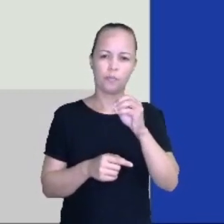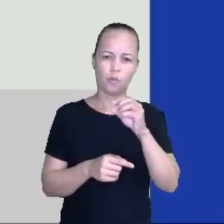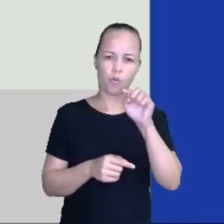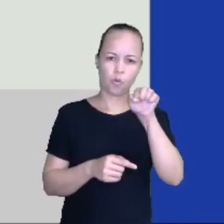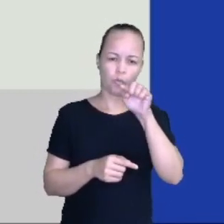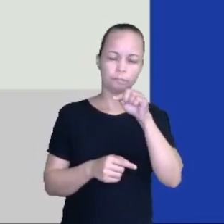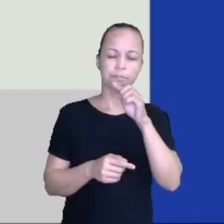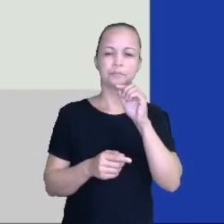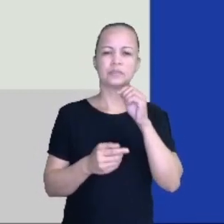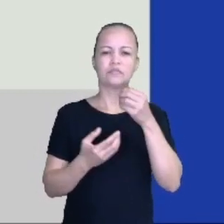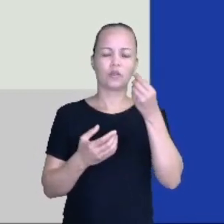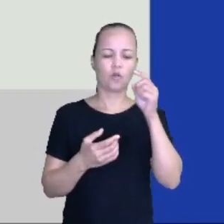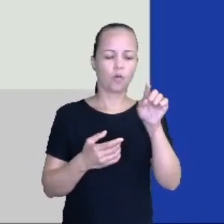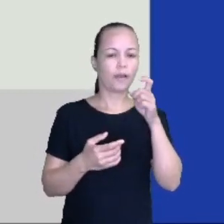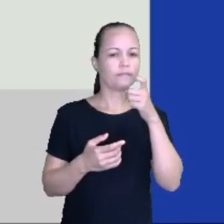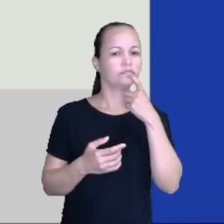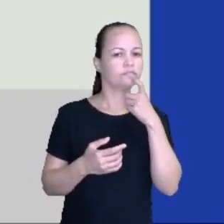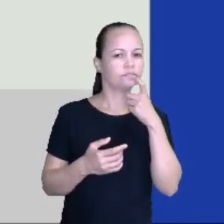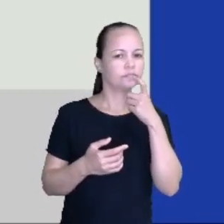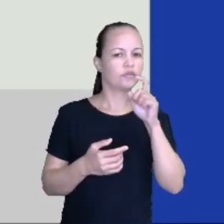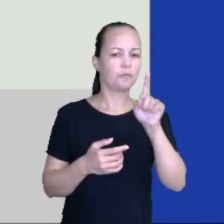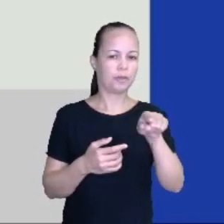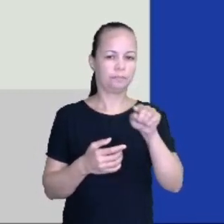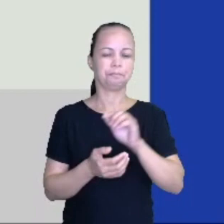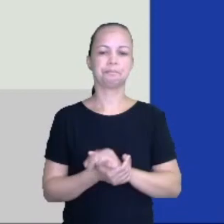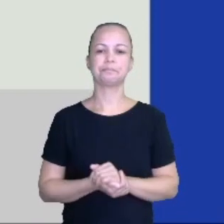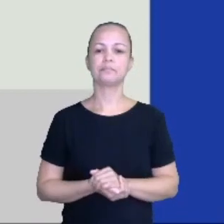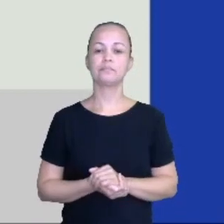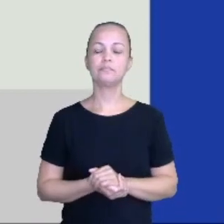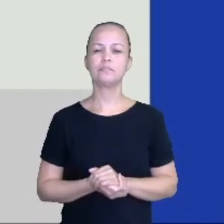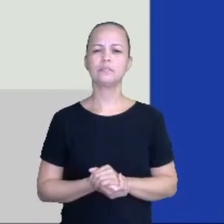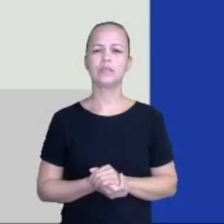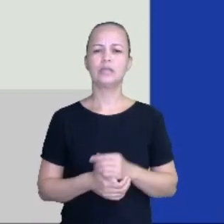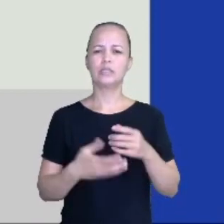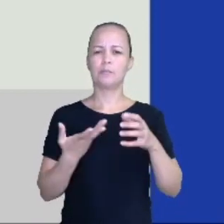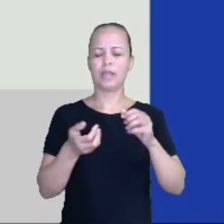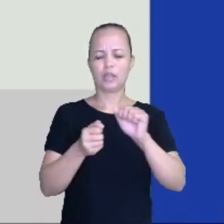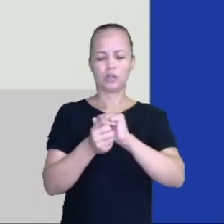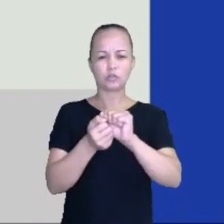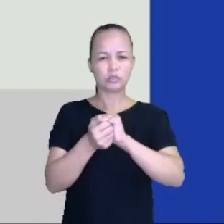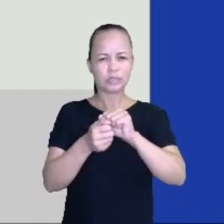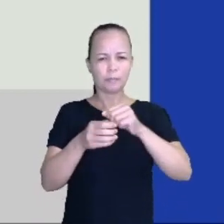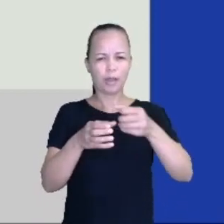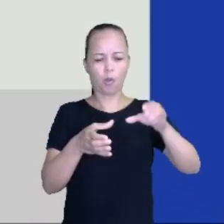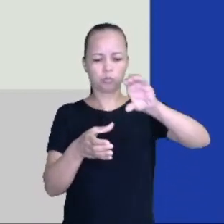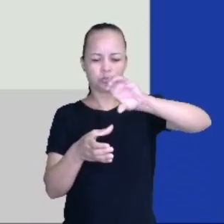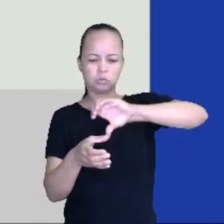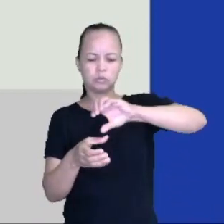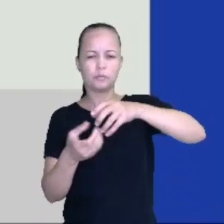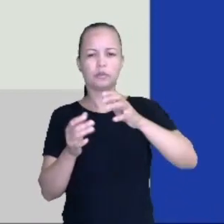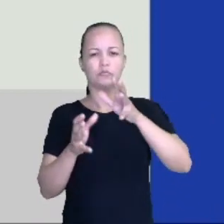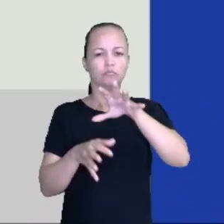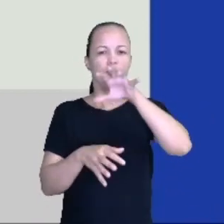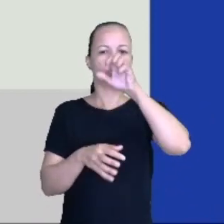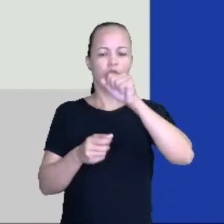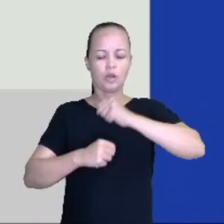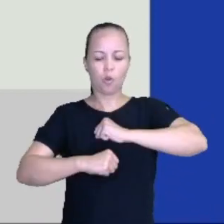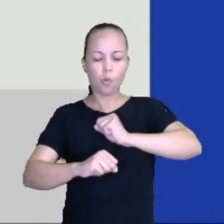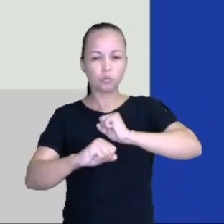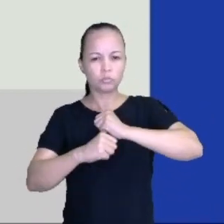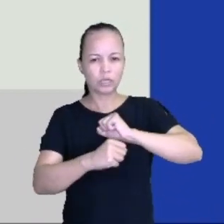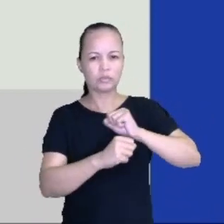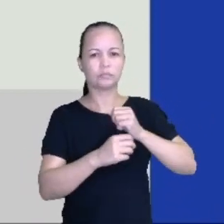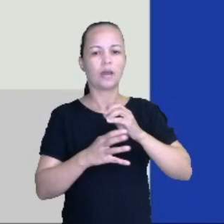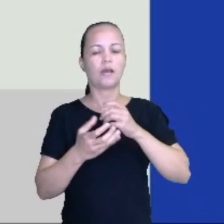lixeirinha vermelha. Também aquelas embalagens, né, de amaciante, sabão líquido, que a mamãe usa para limpar a casa,